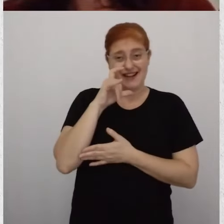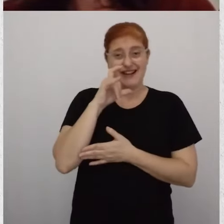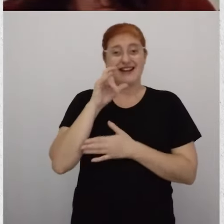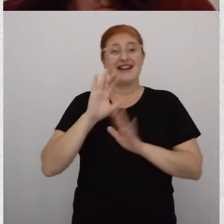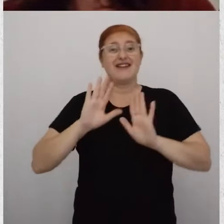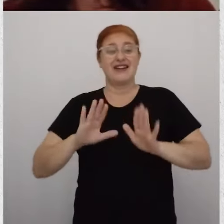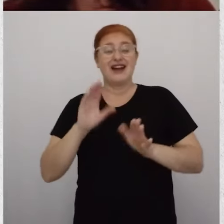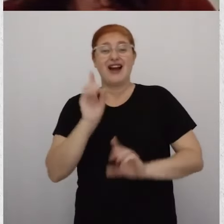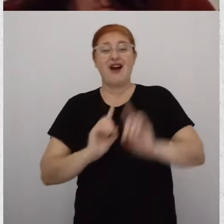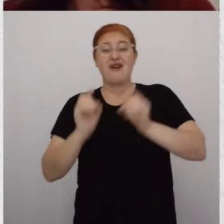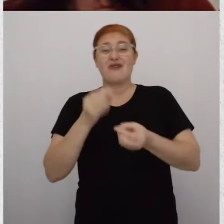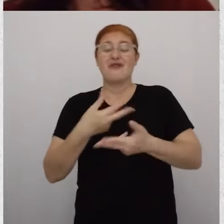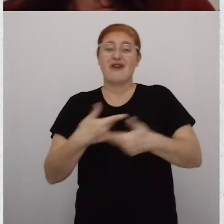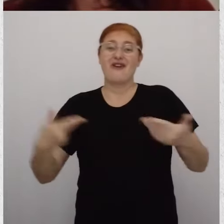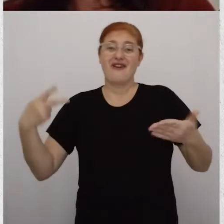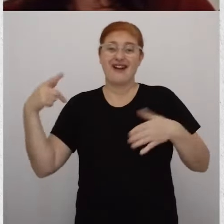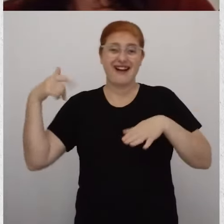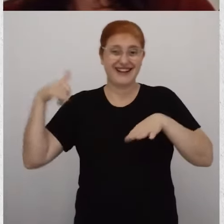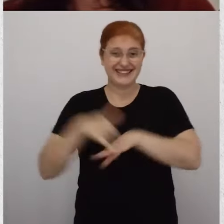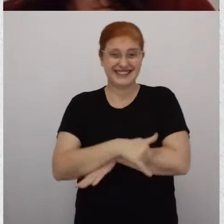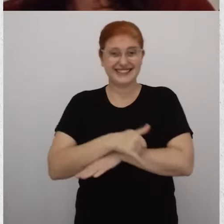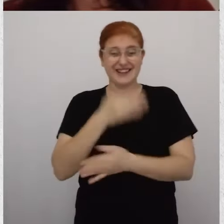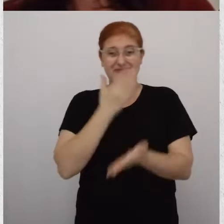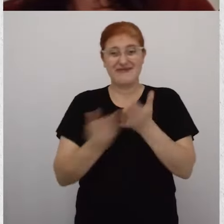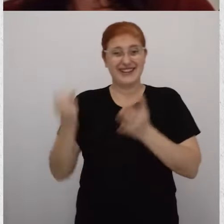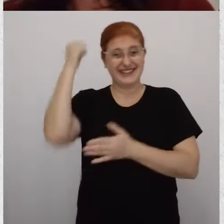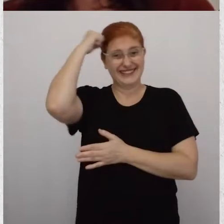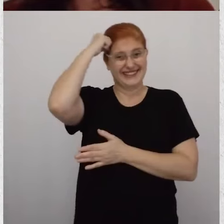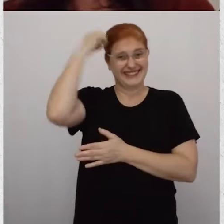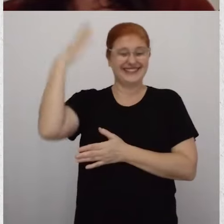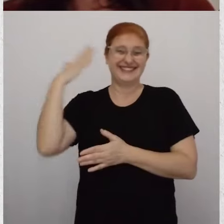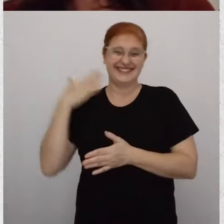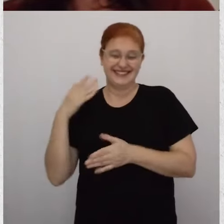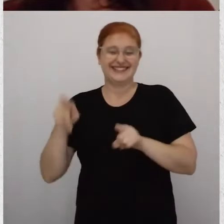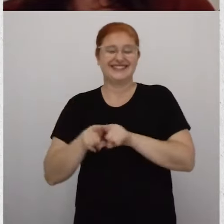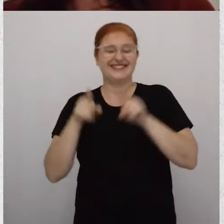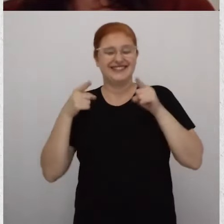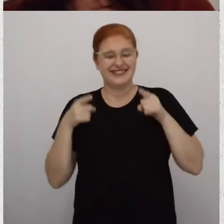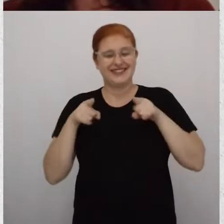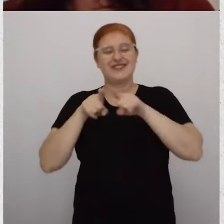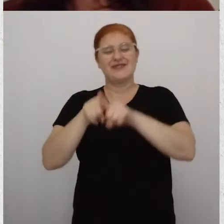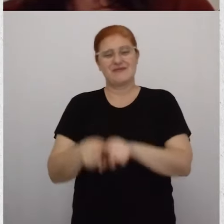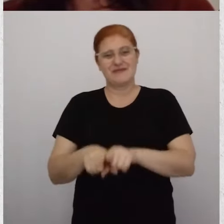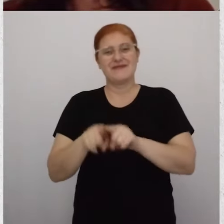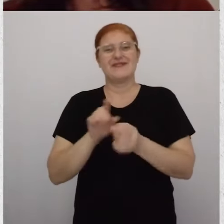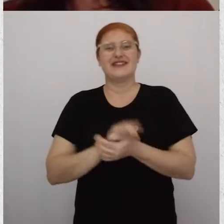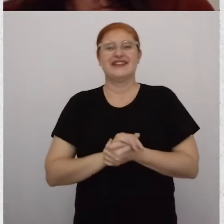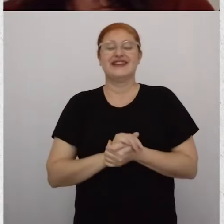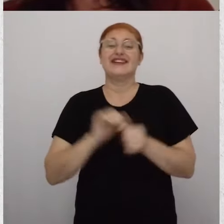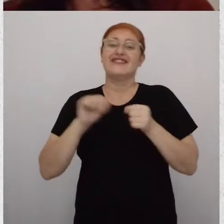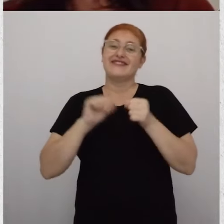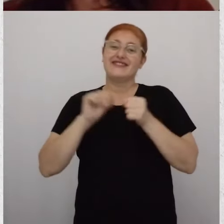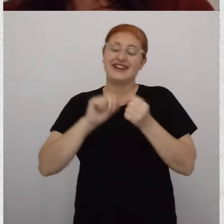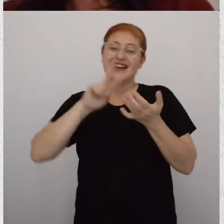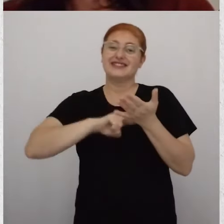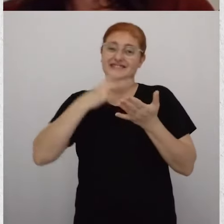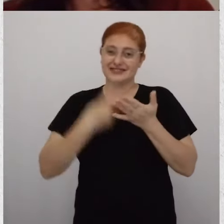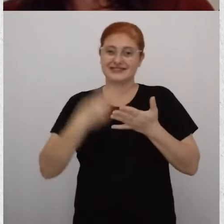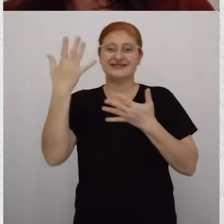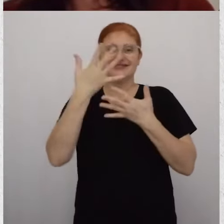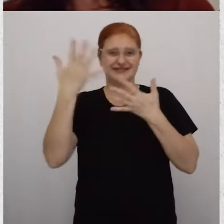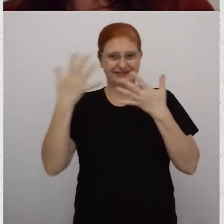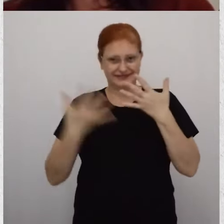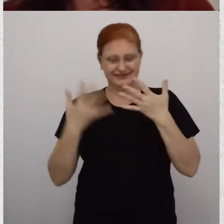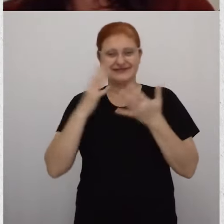mas algo aconteceu que perdi a Simone Dornelas, que é a companheira que faz a nossa tradução